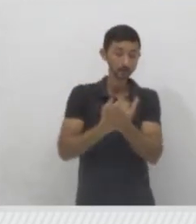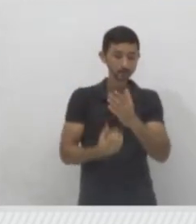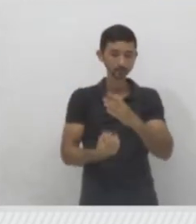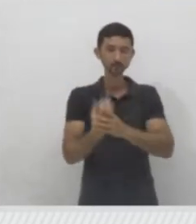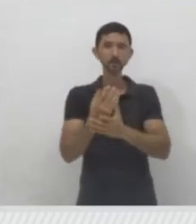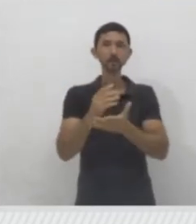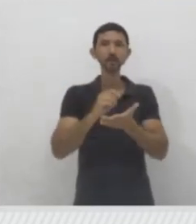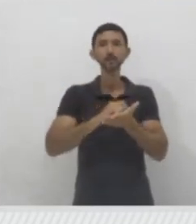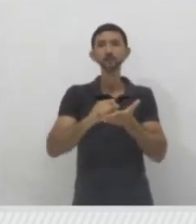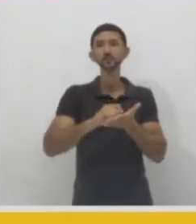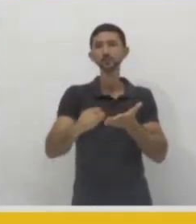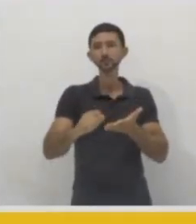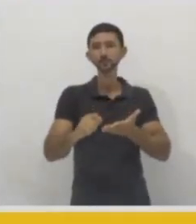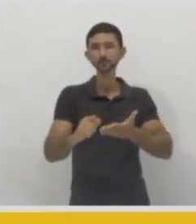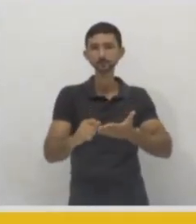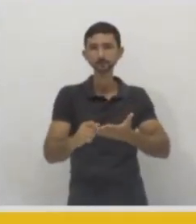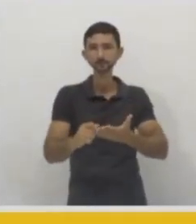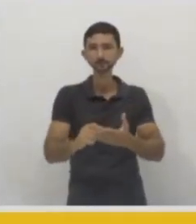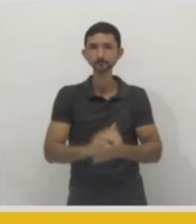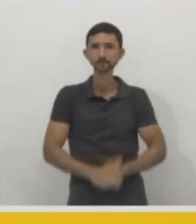escrita.